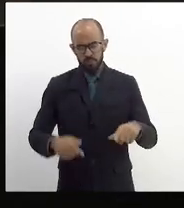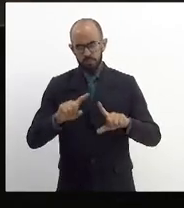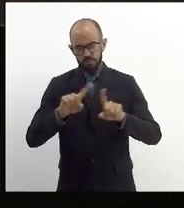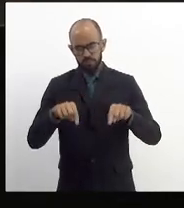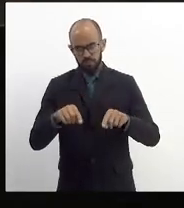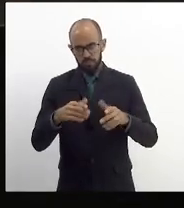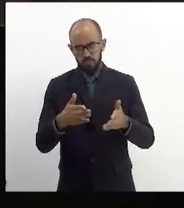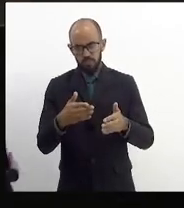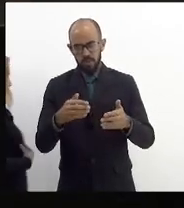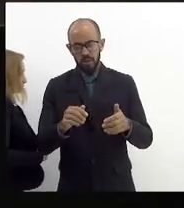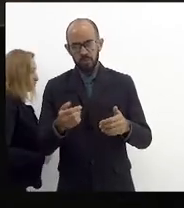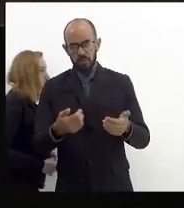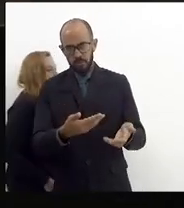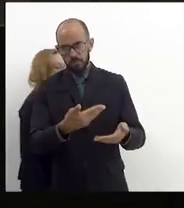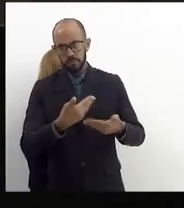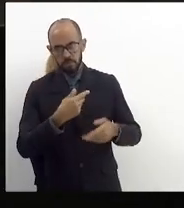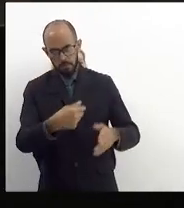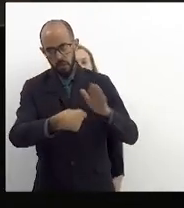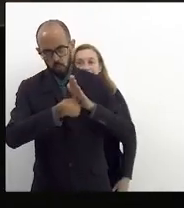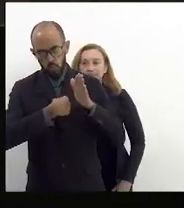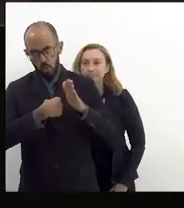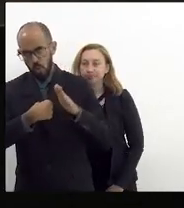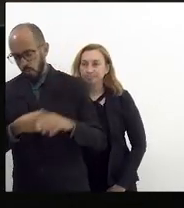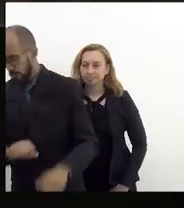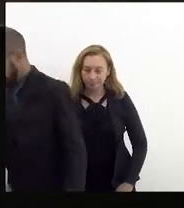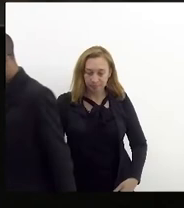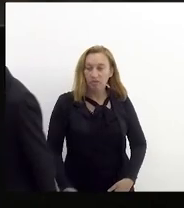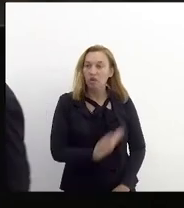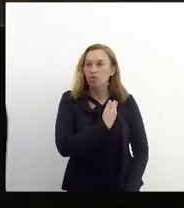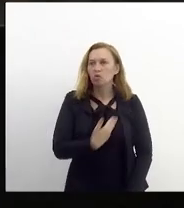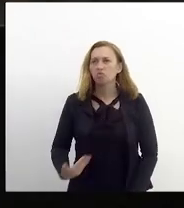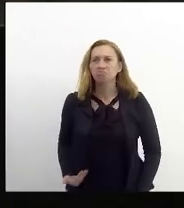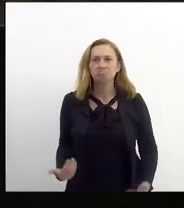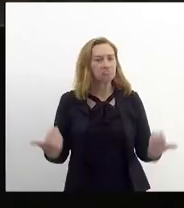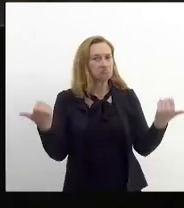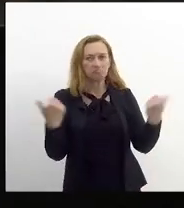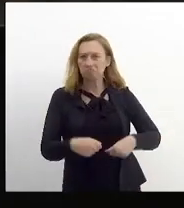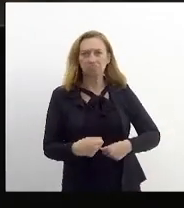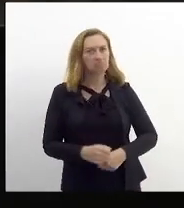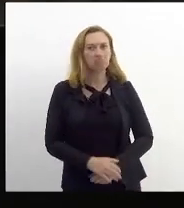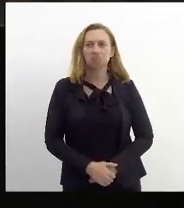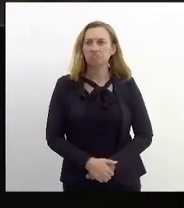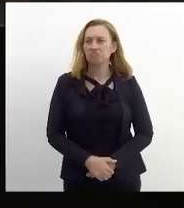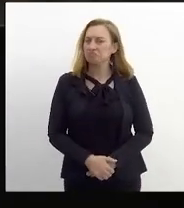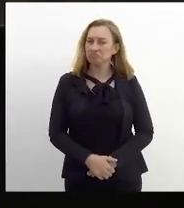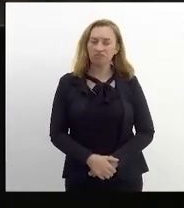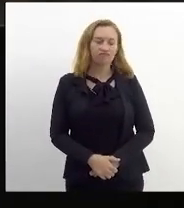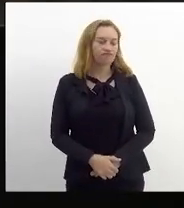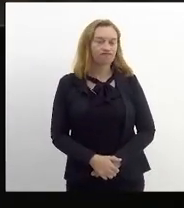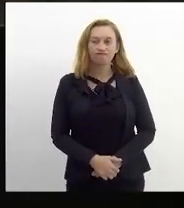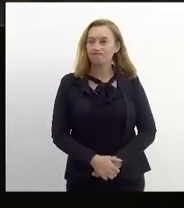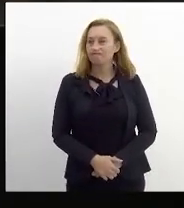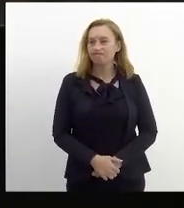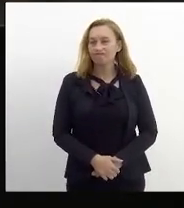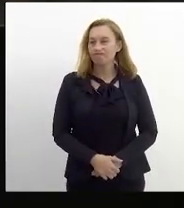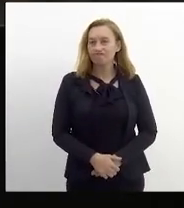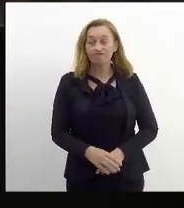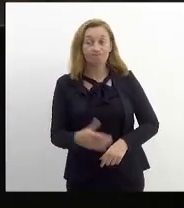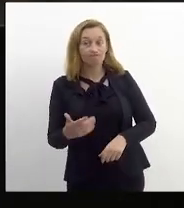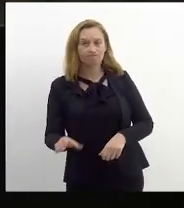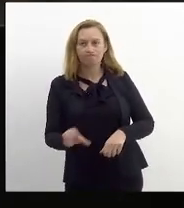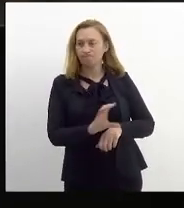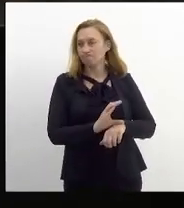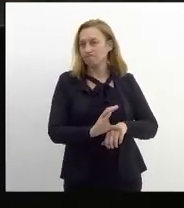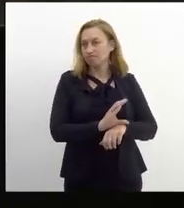eu quero repetir aqui aquilo que eu disse o governador não precisa arguir a inconstitucionalidade